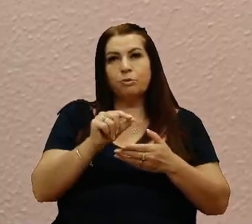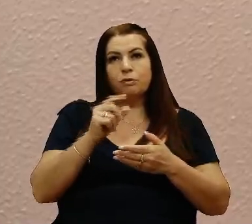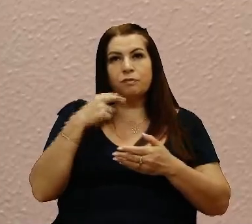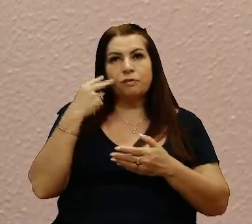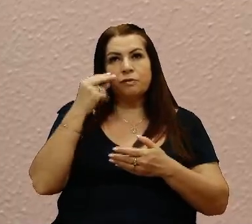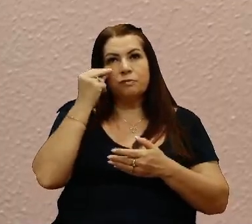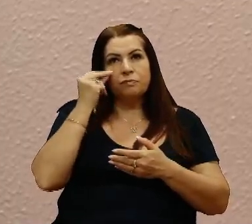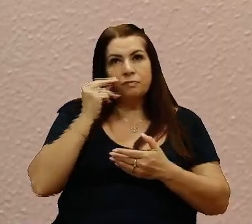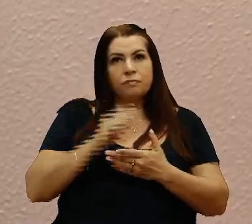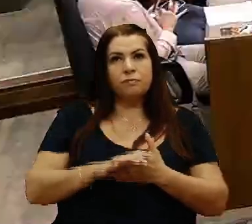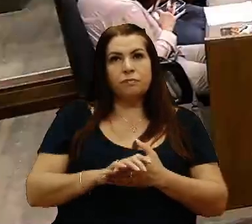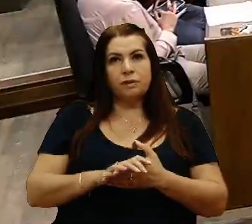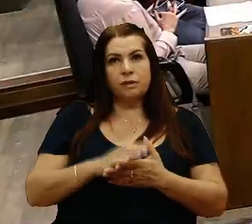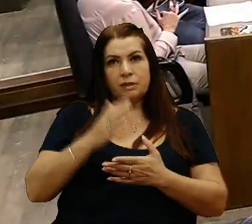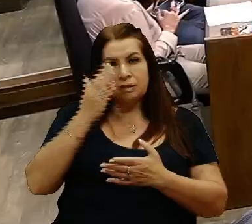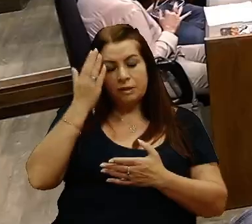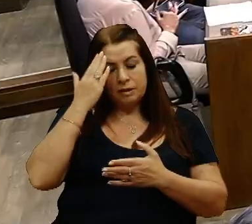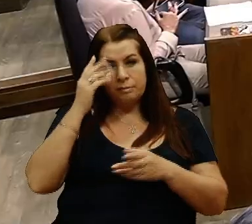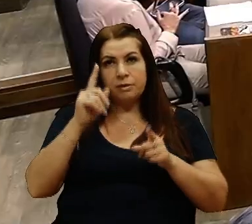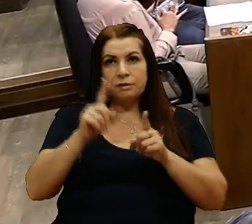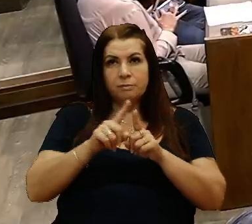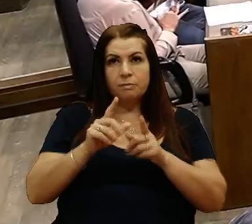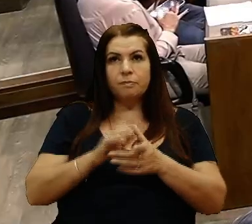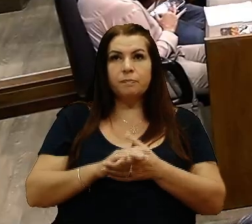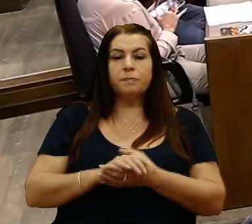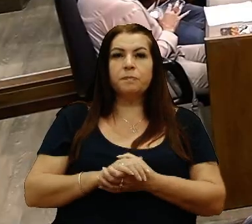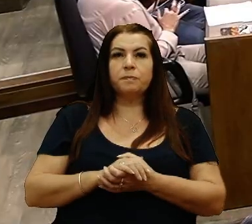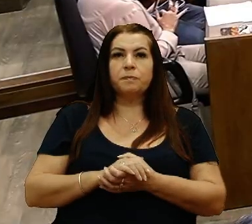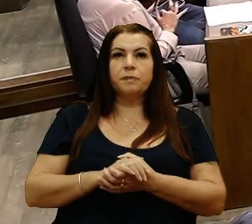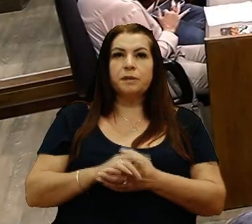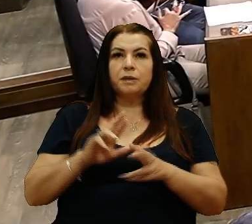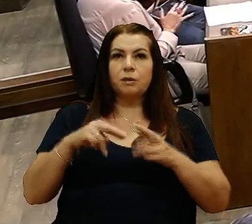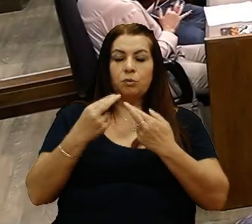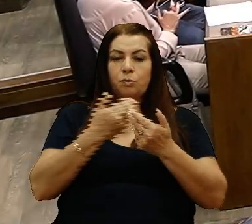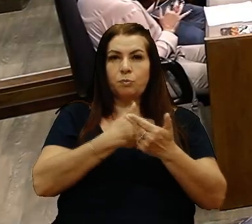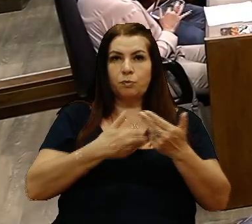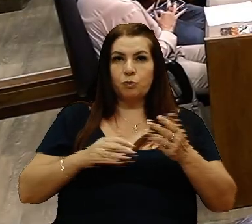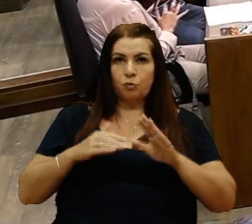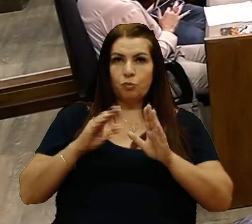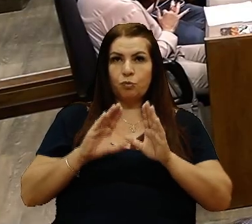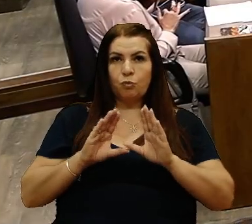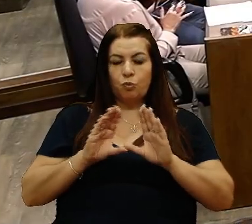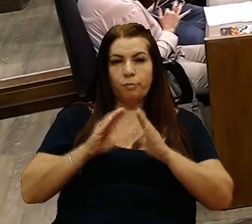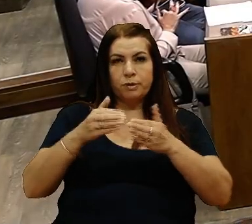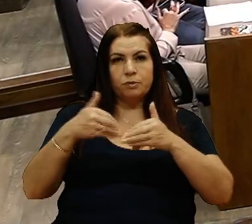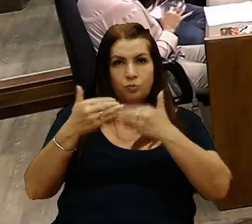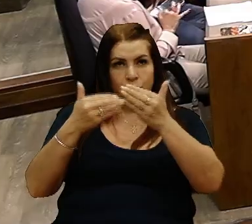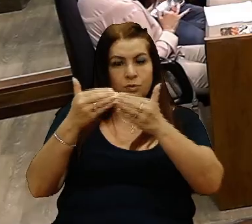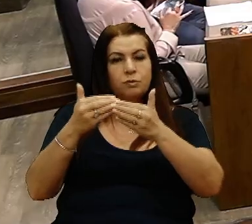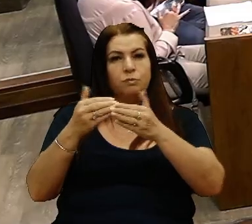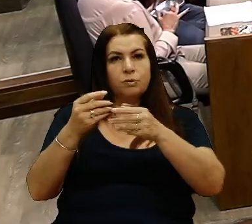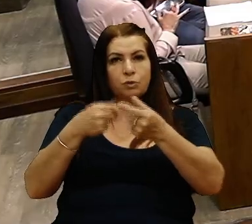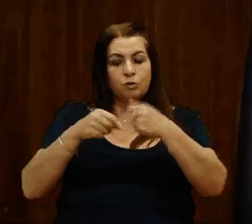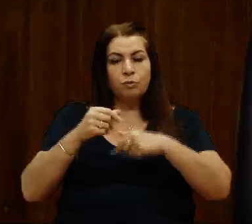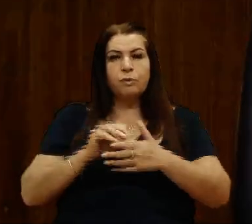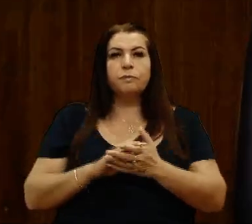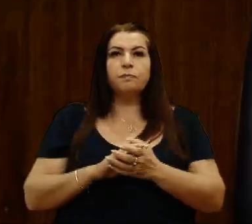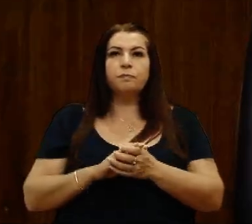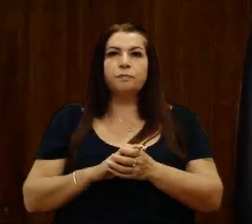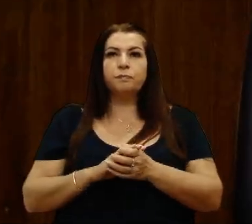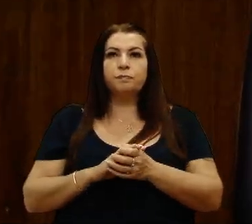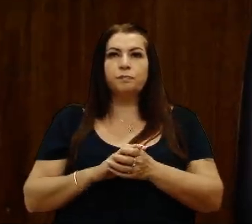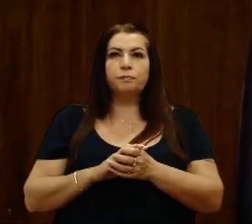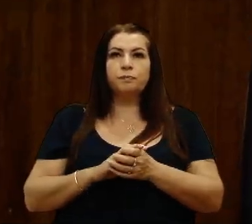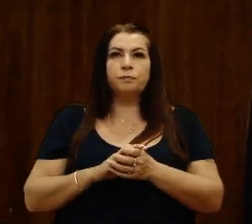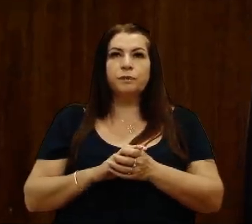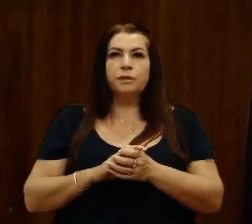sabe que nós estávamos numa audiência pública da Comissão de Desenvolvimento Econômico e das divergências que eu